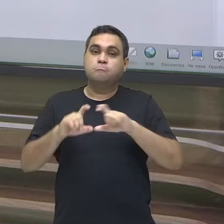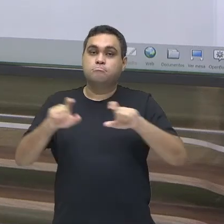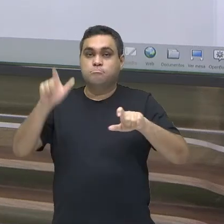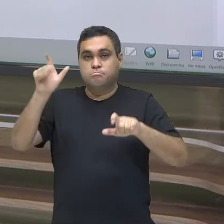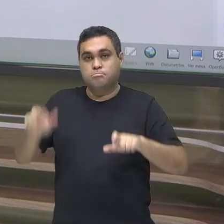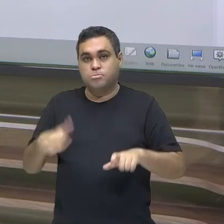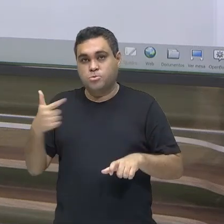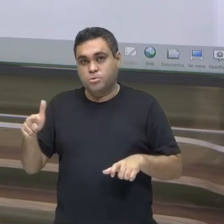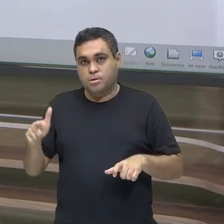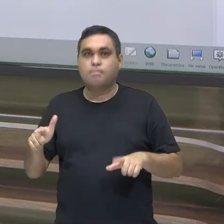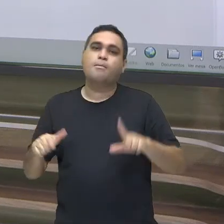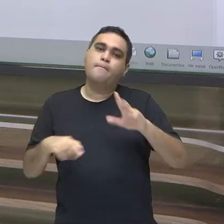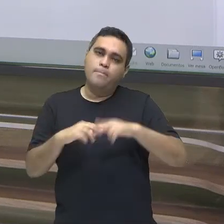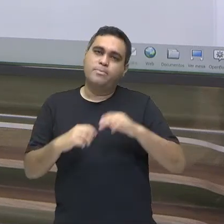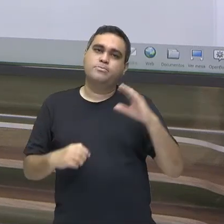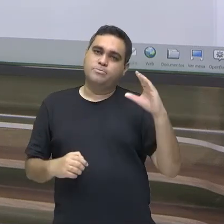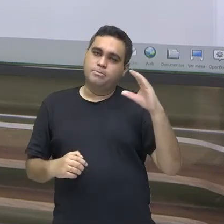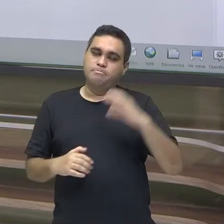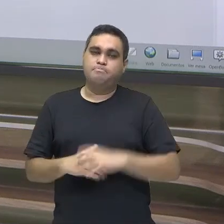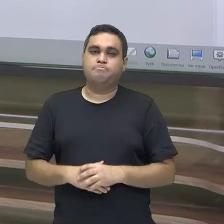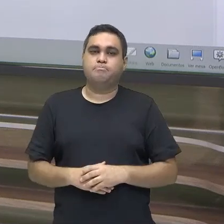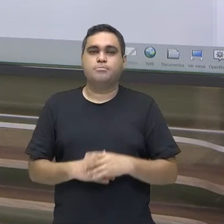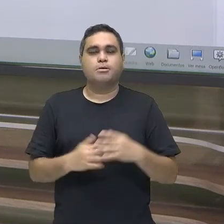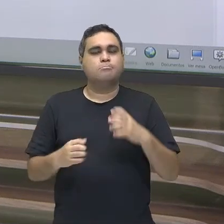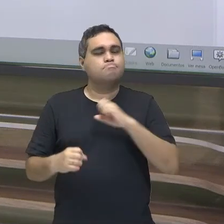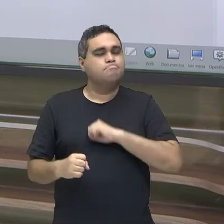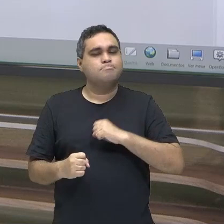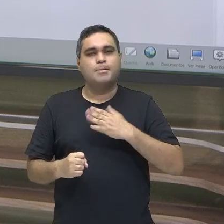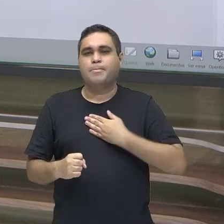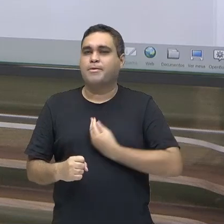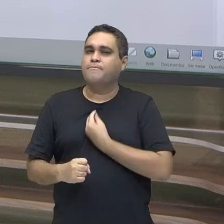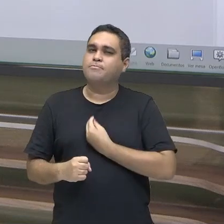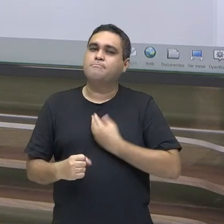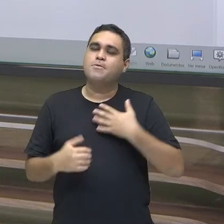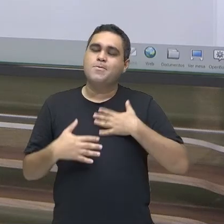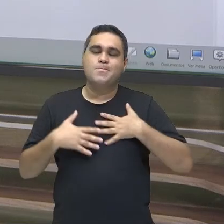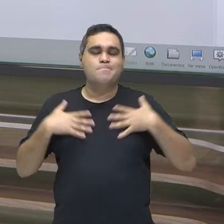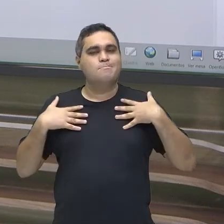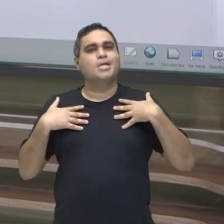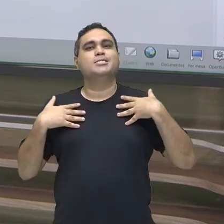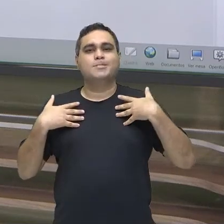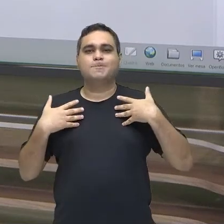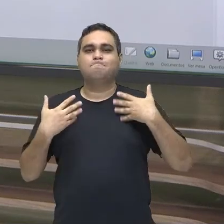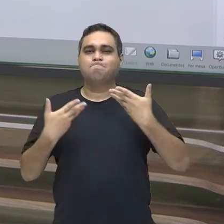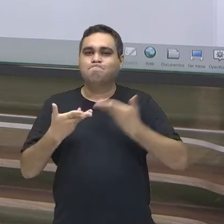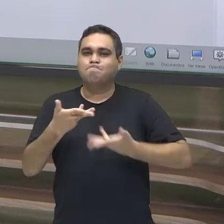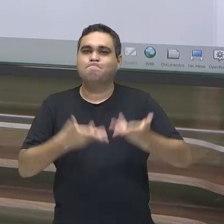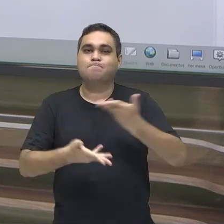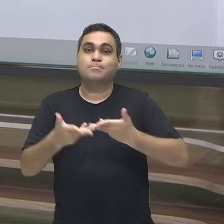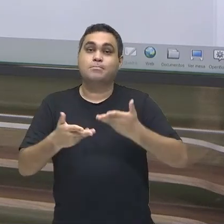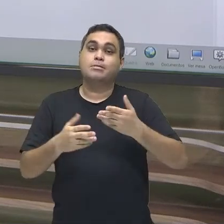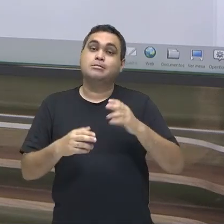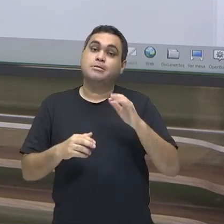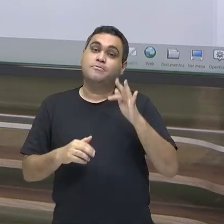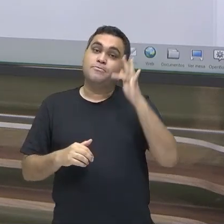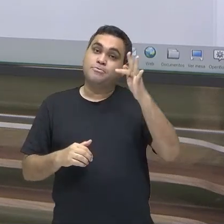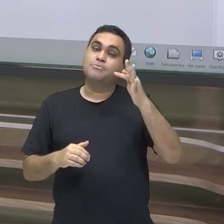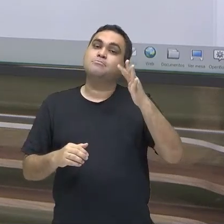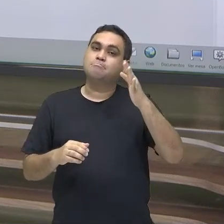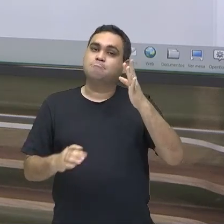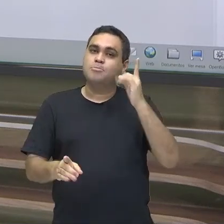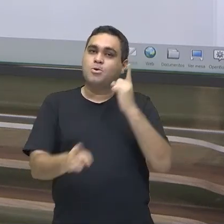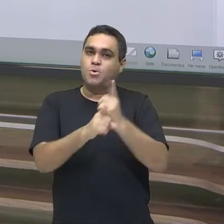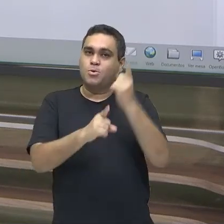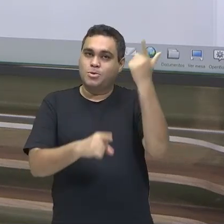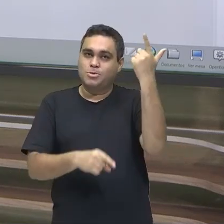C. Amores da minha vida. Foi um prazer imenso estar aqui com vocês. E se o Senhor permitir, estaremos numa